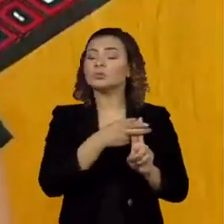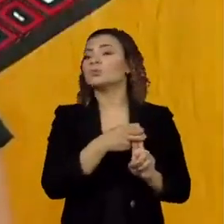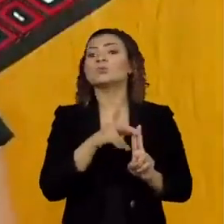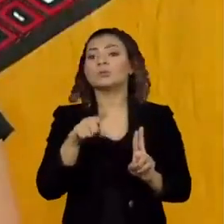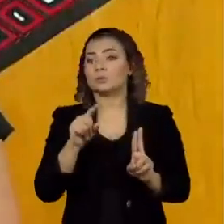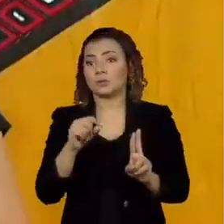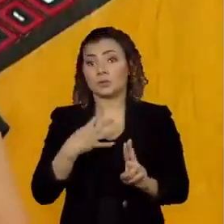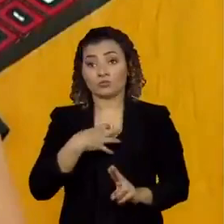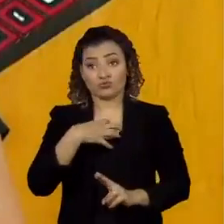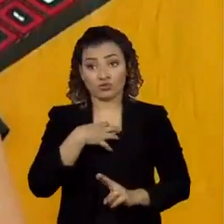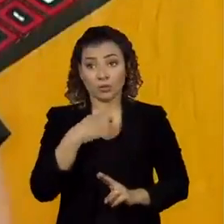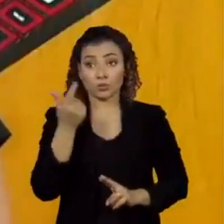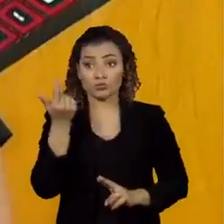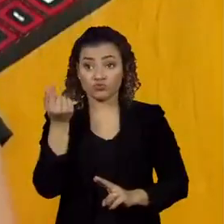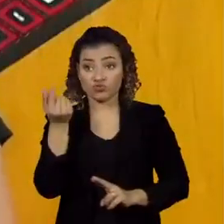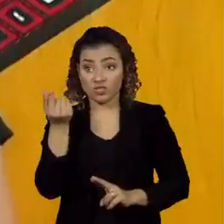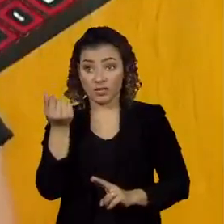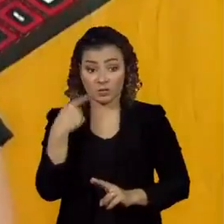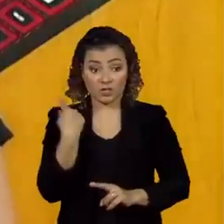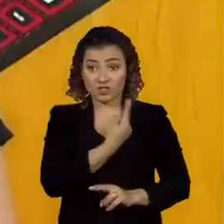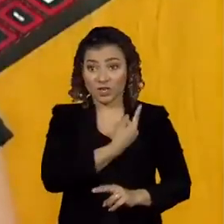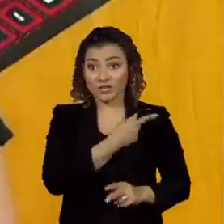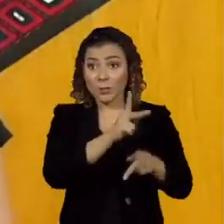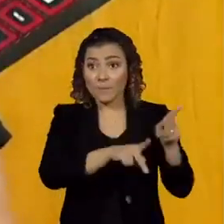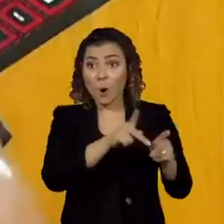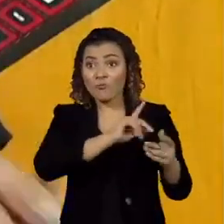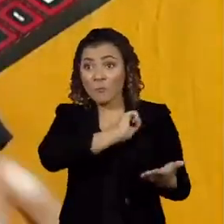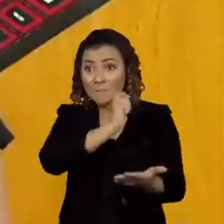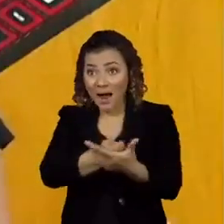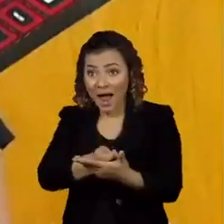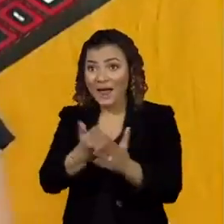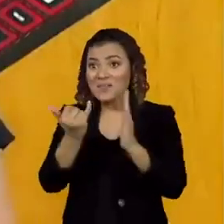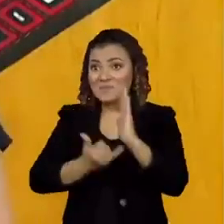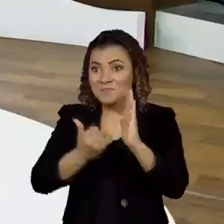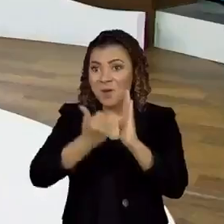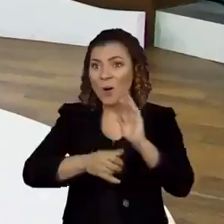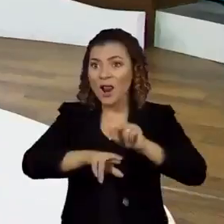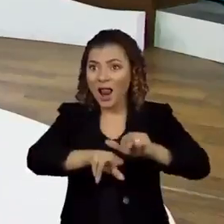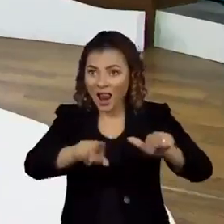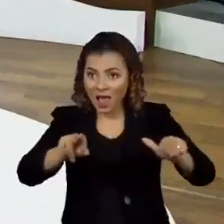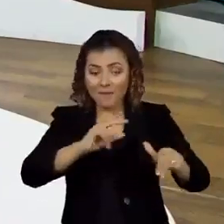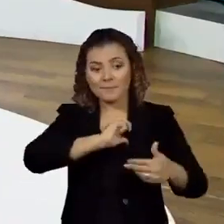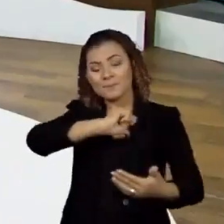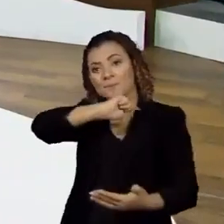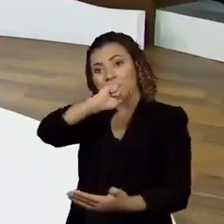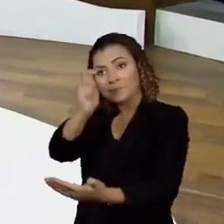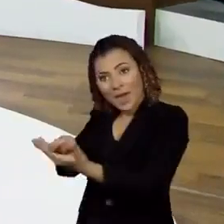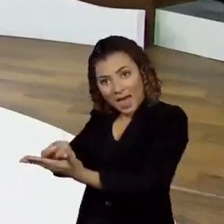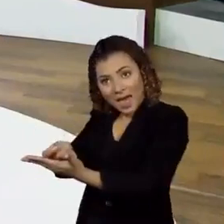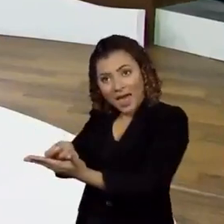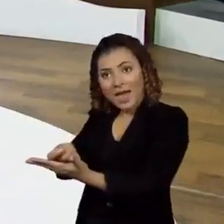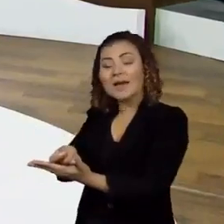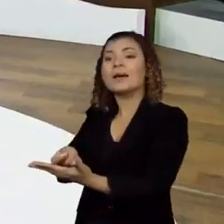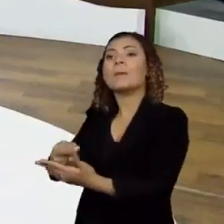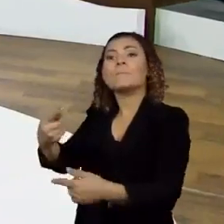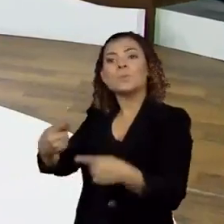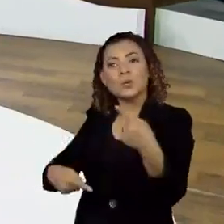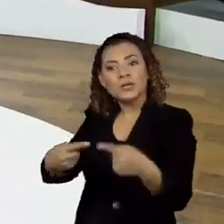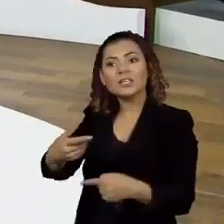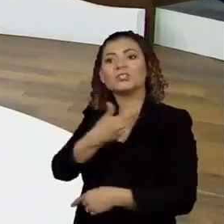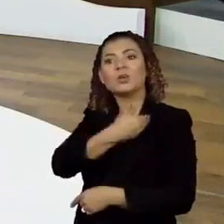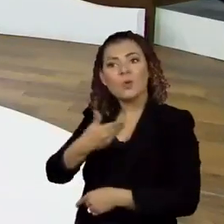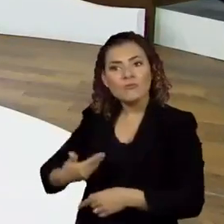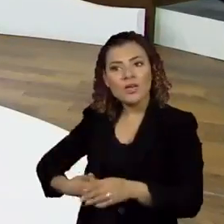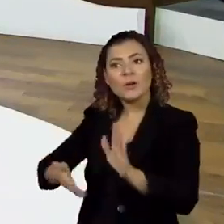pegar o investimento que a gente faz na vida, não é? O investimento que a gente faz nas políticas